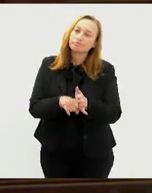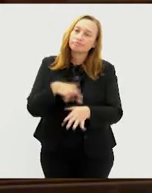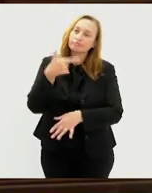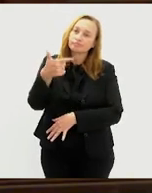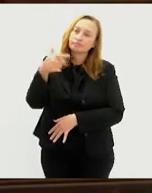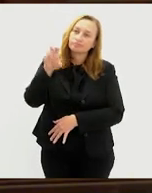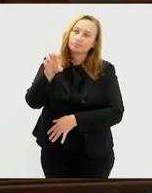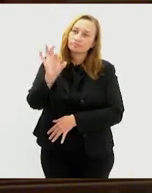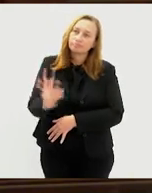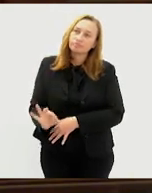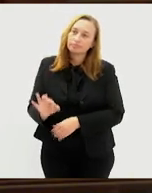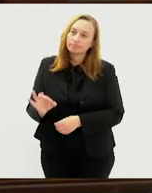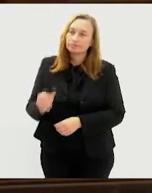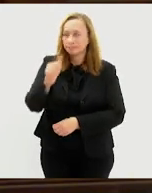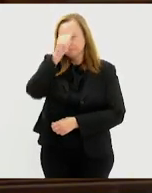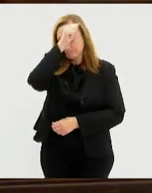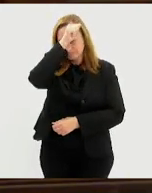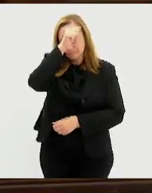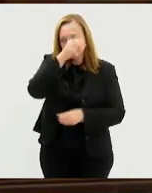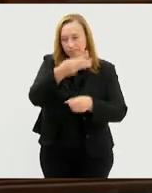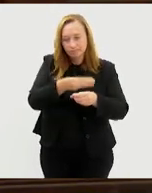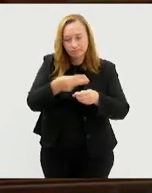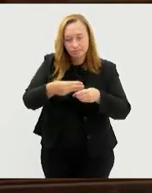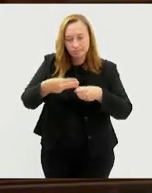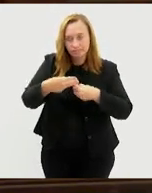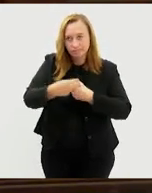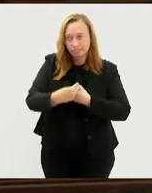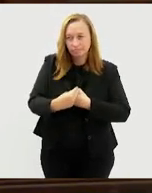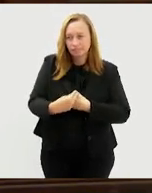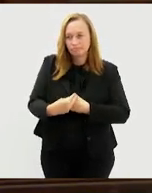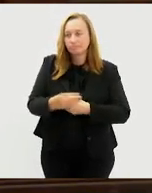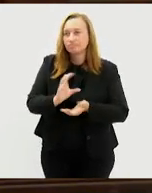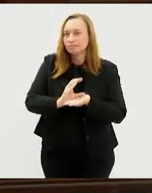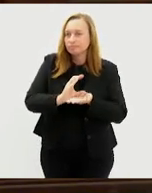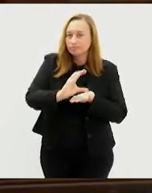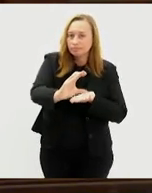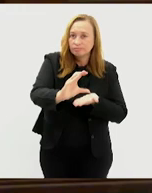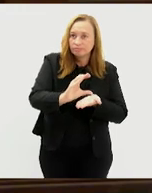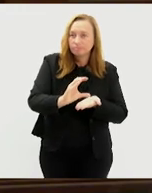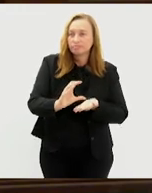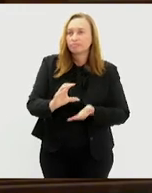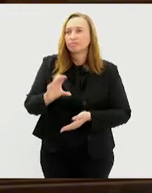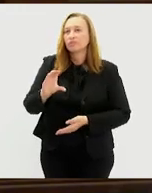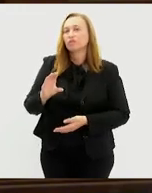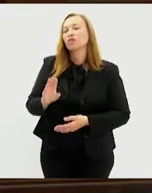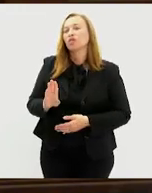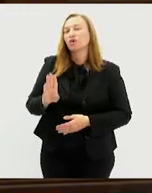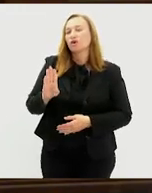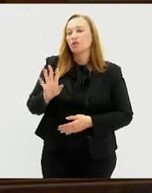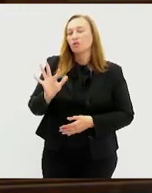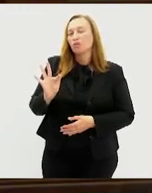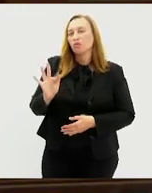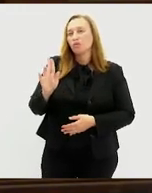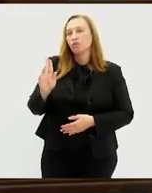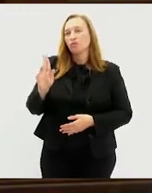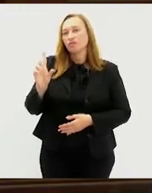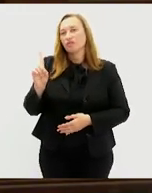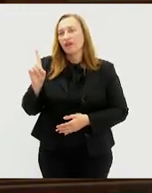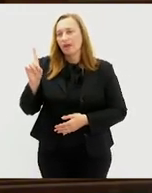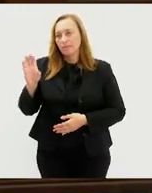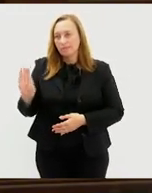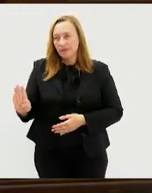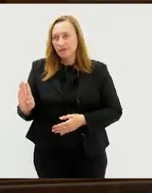dos Municípios e os recursos que tem que ser transferidos pelo fundb o recurso